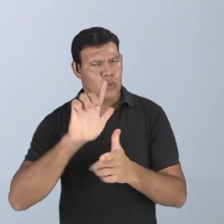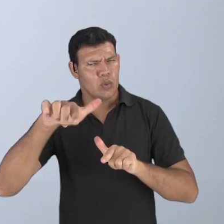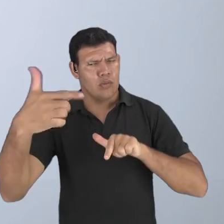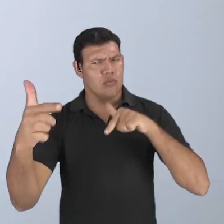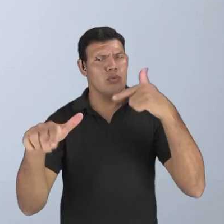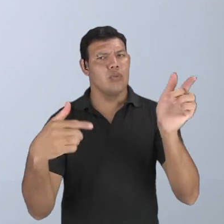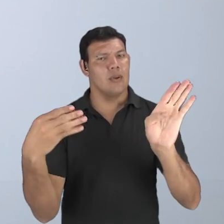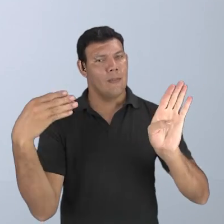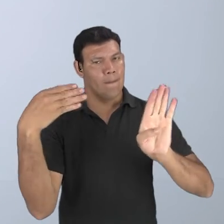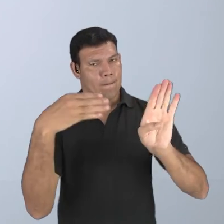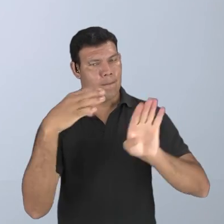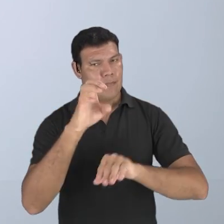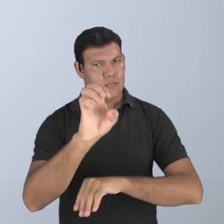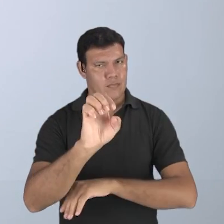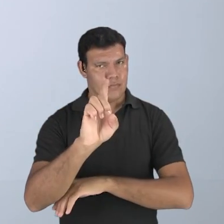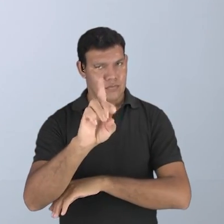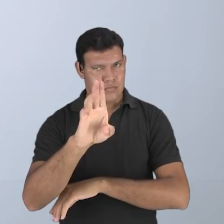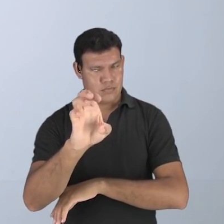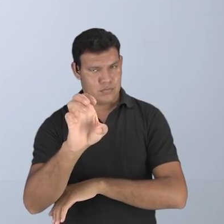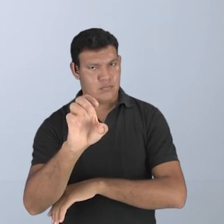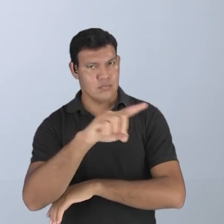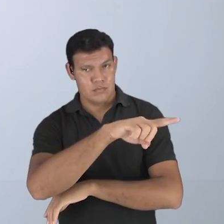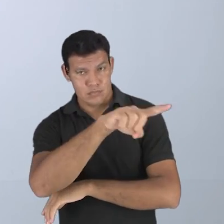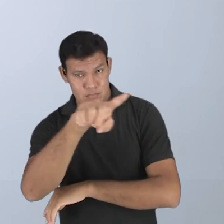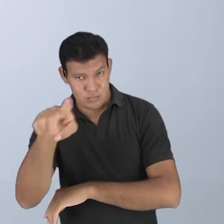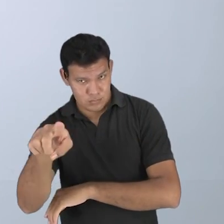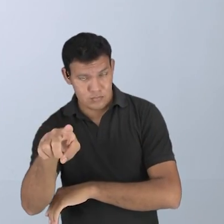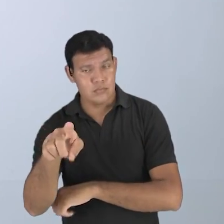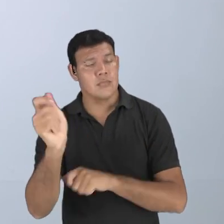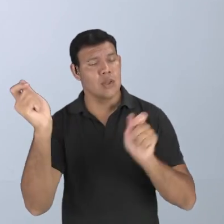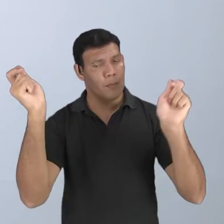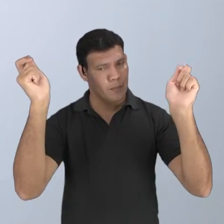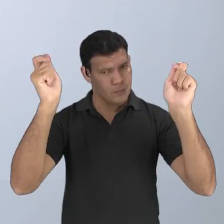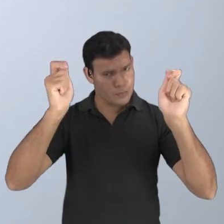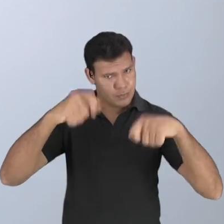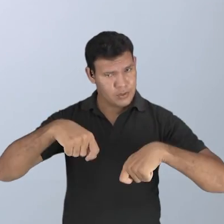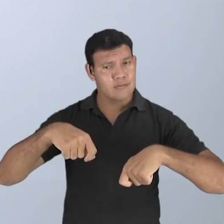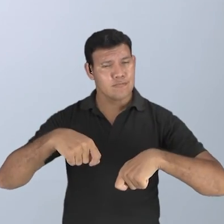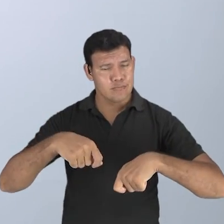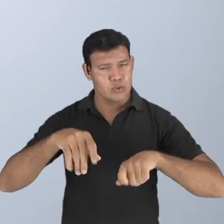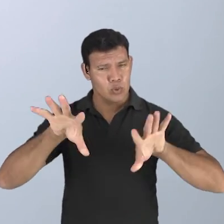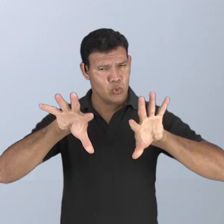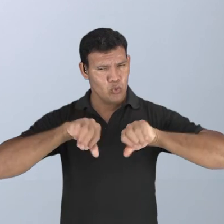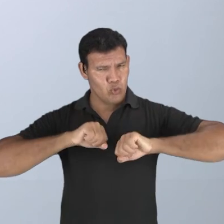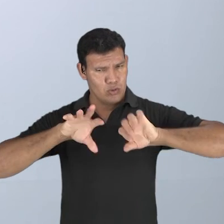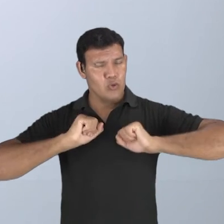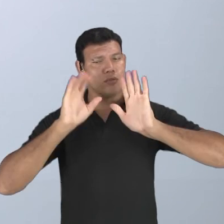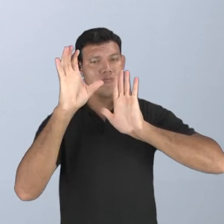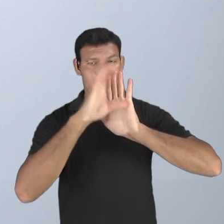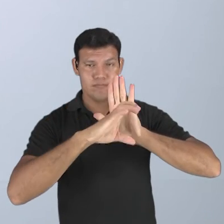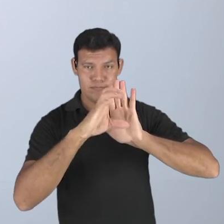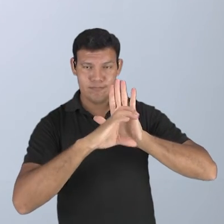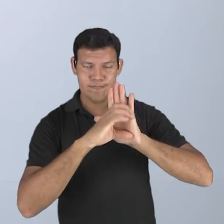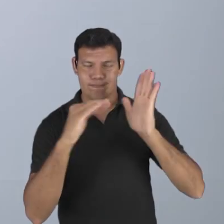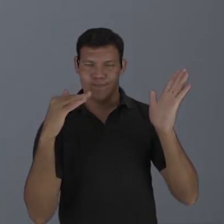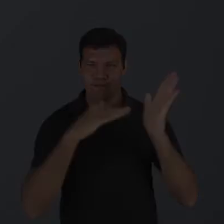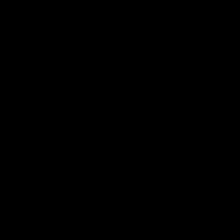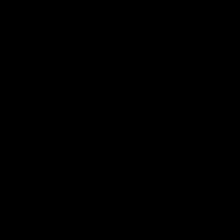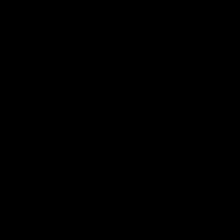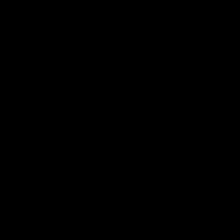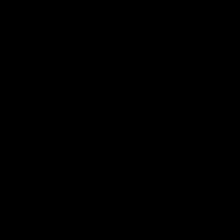lá na plataforma Eduque, tá bom? Para que você possa absorver melhor esse conteúdo. E até mais.